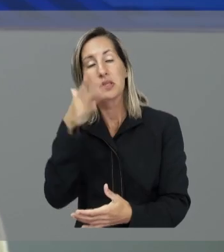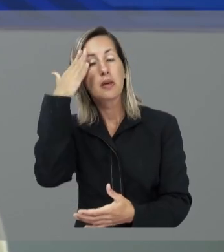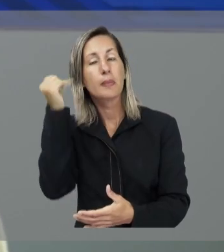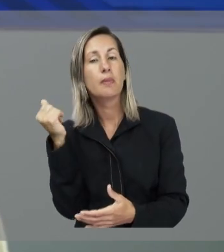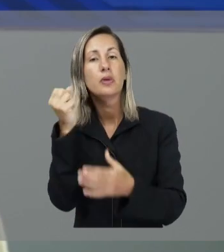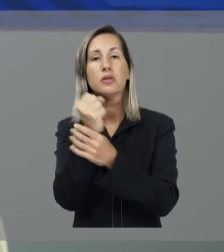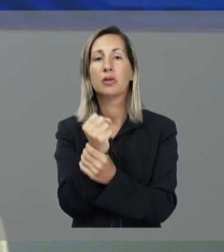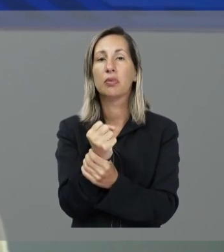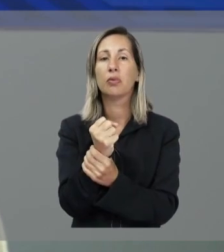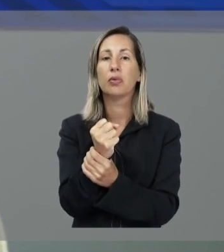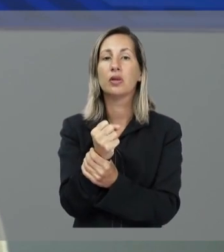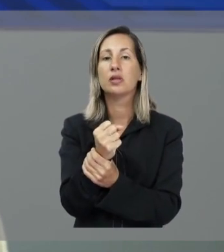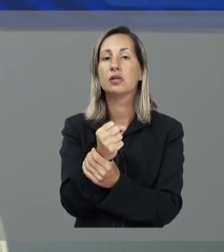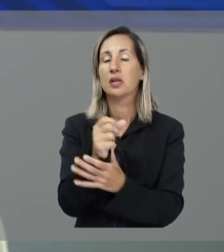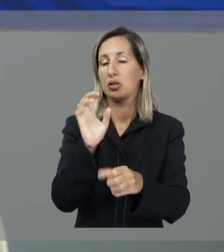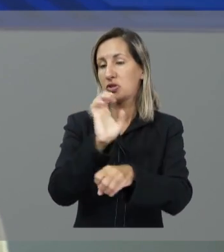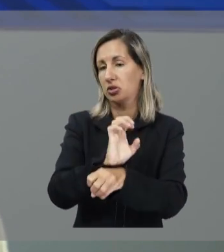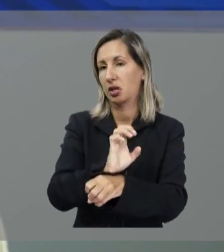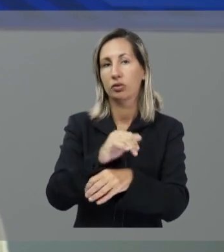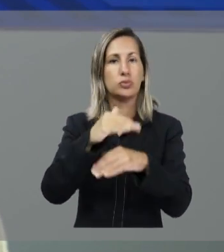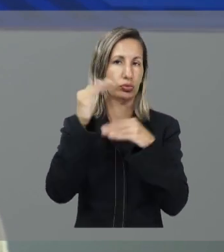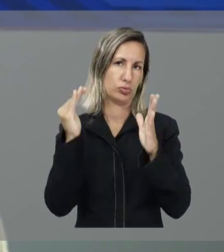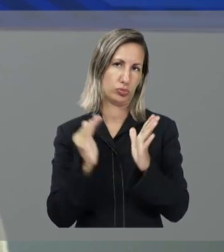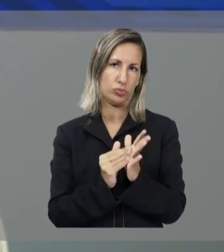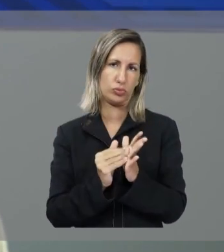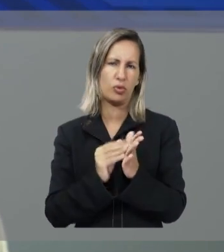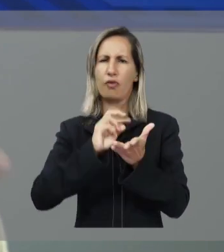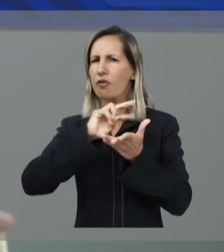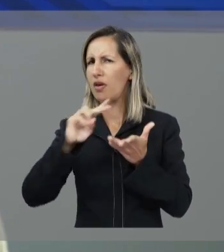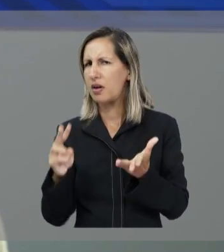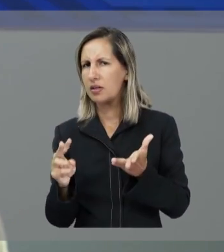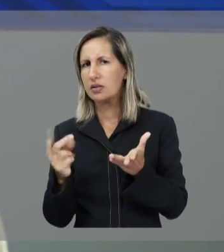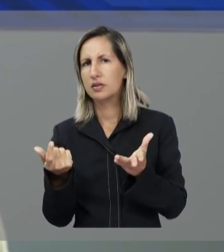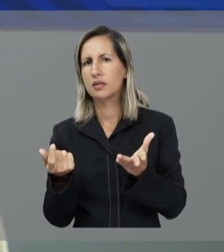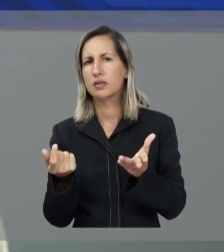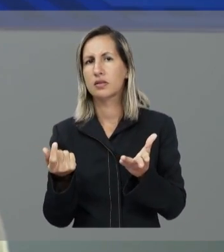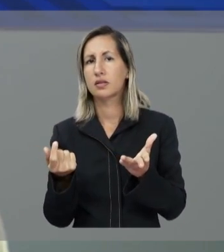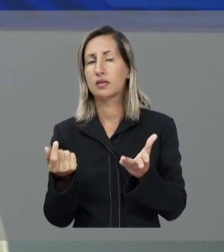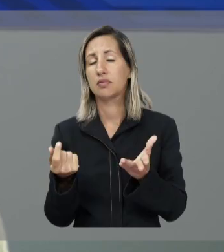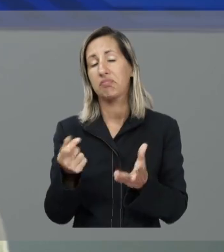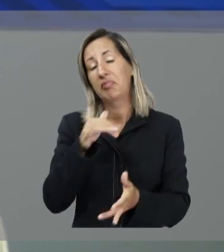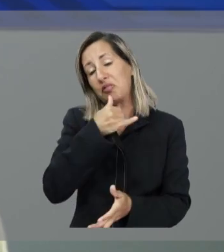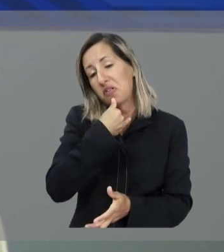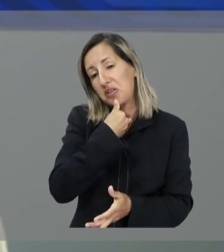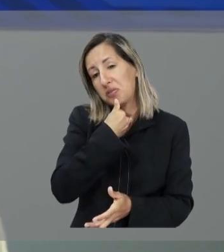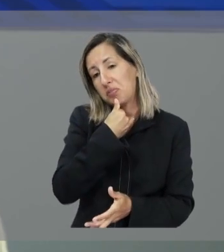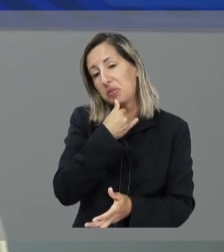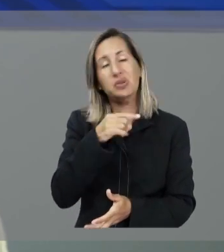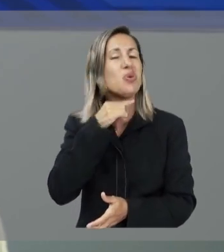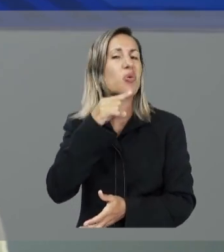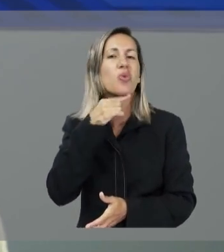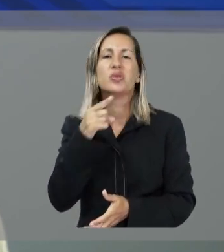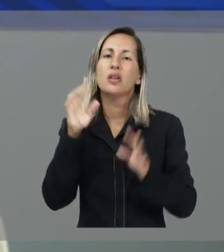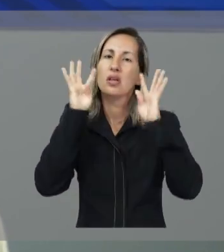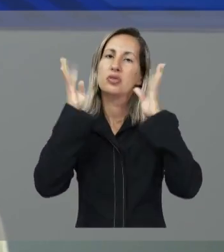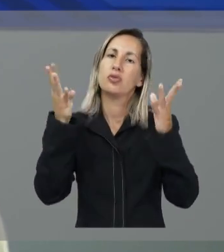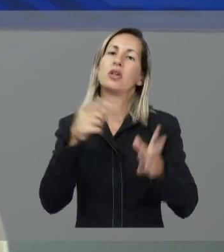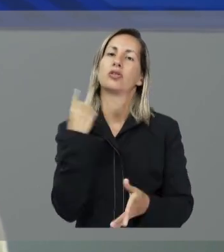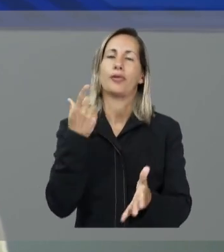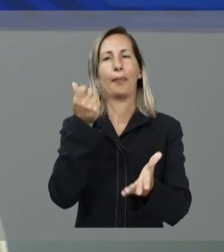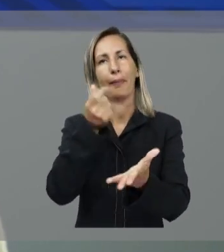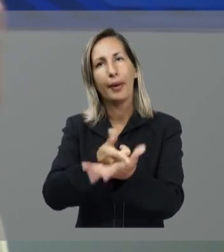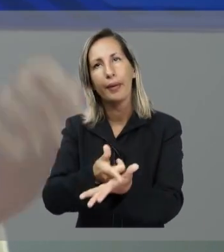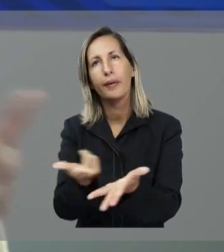sabemos que a segurança é tutela do Estado. Contudo, várias são as ações que são estatais e, infelizmente, o Estado não consegue abarcar. Exemplo disso que a gente